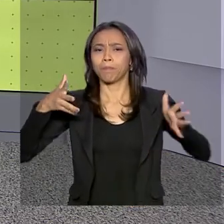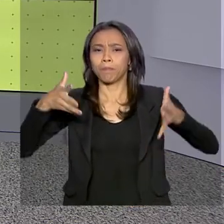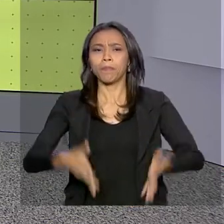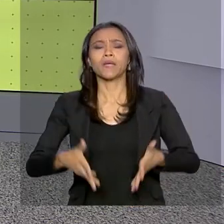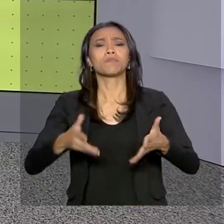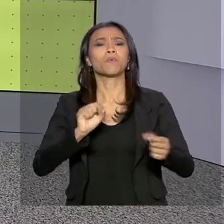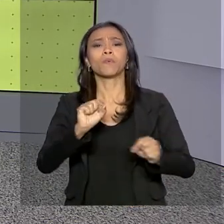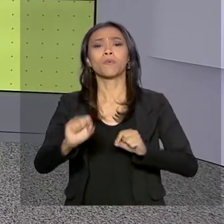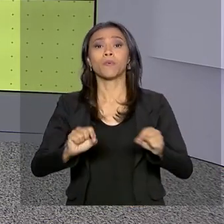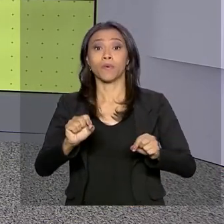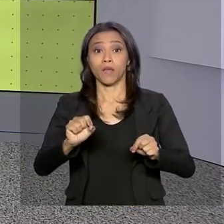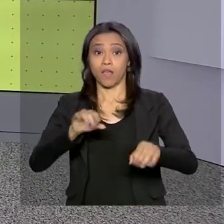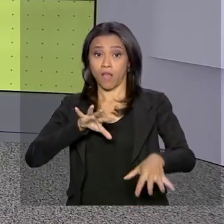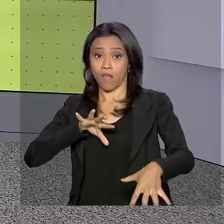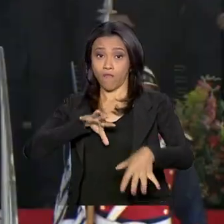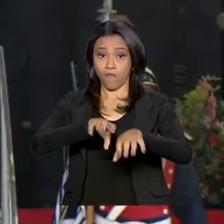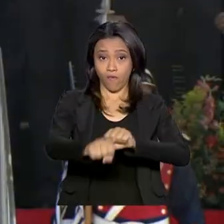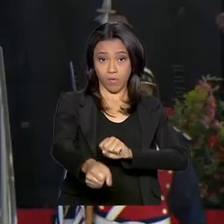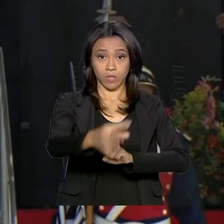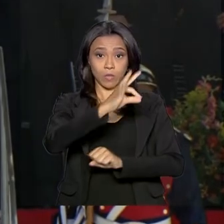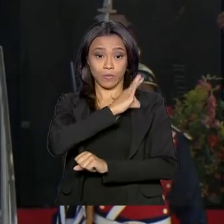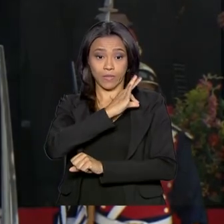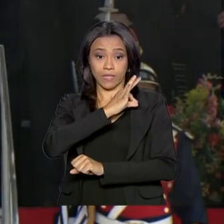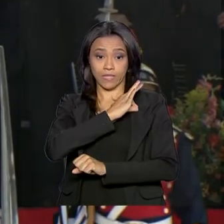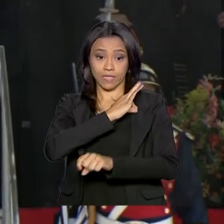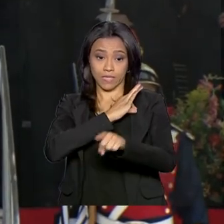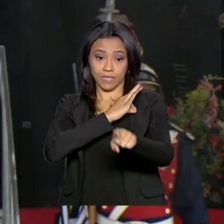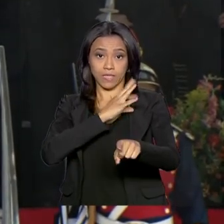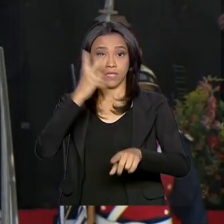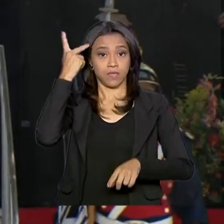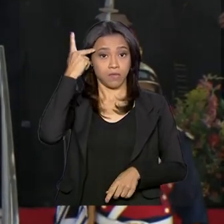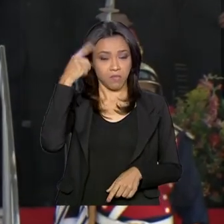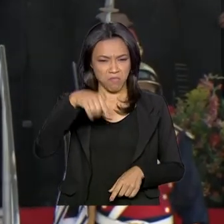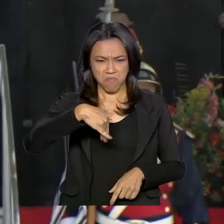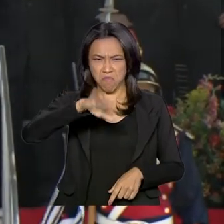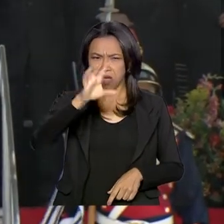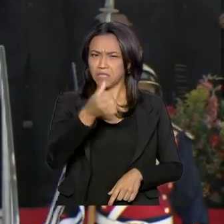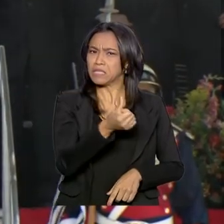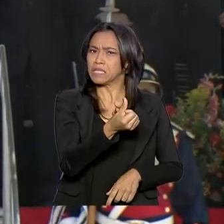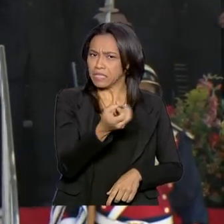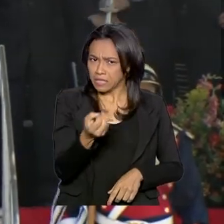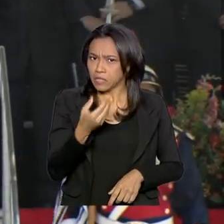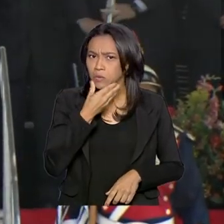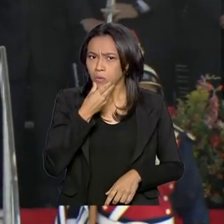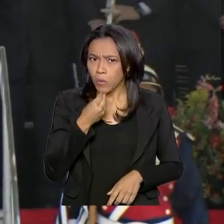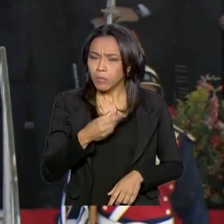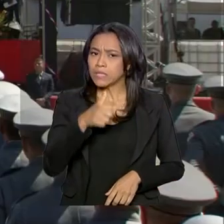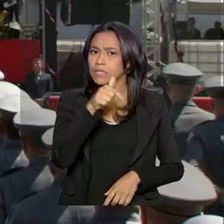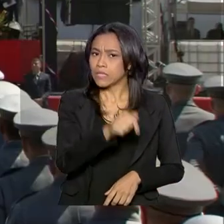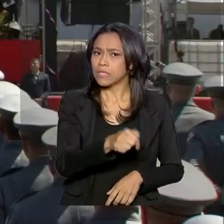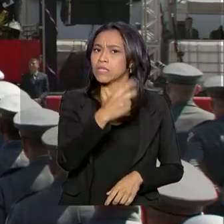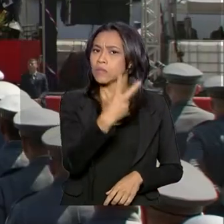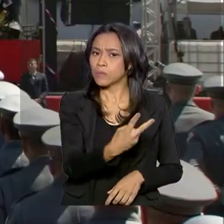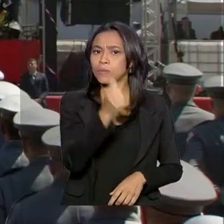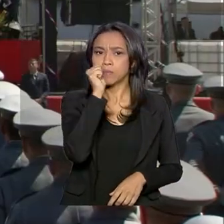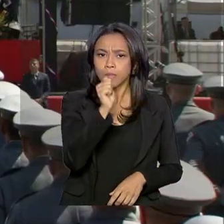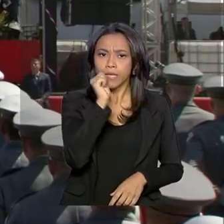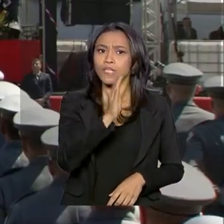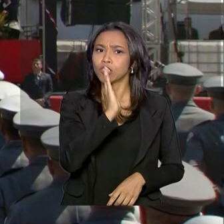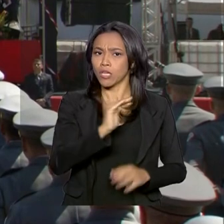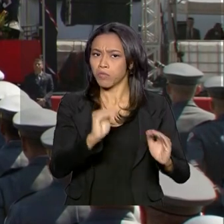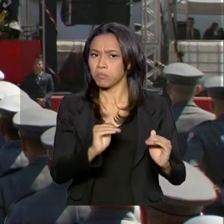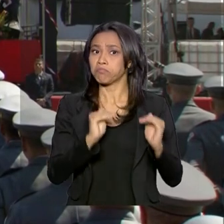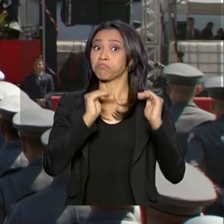de formação da Polícia Militar de São Paulo. Mais de 600 homens e 72 mulheres foram promovidos a